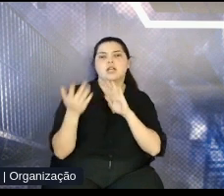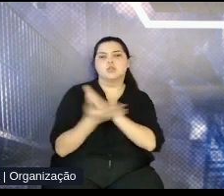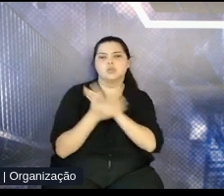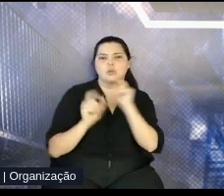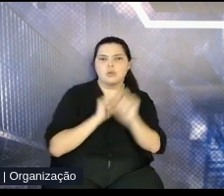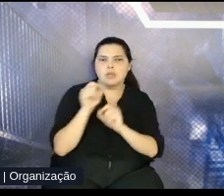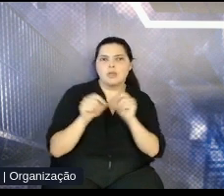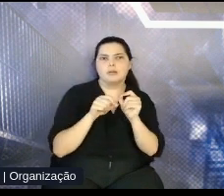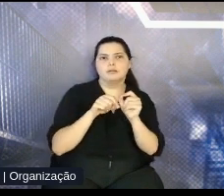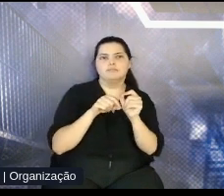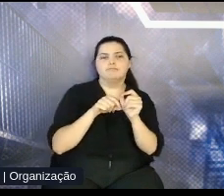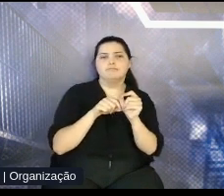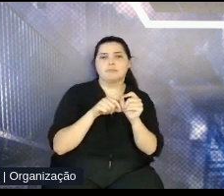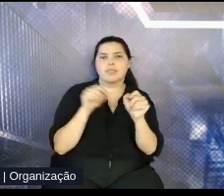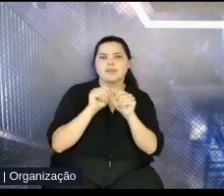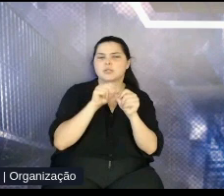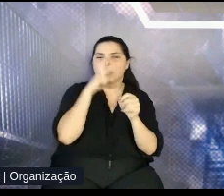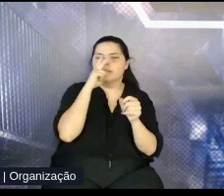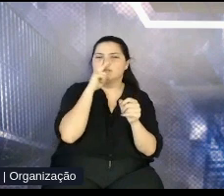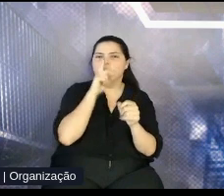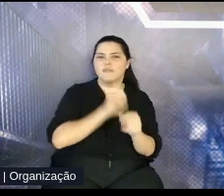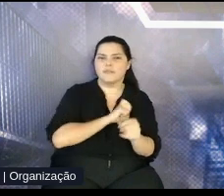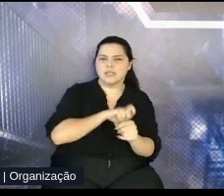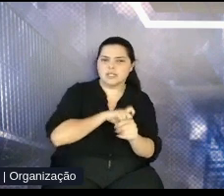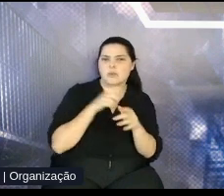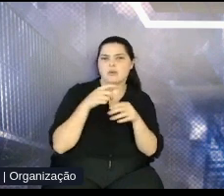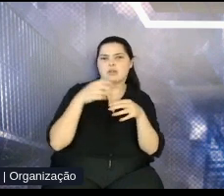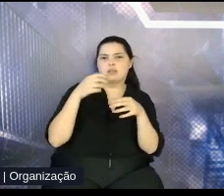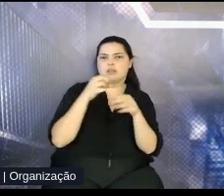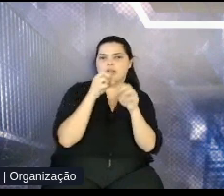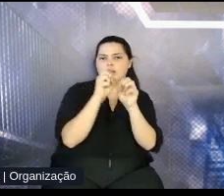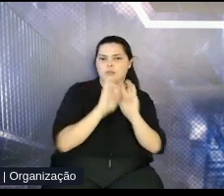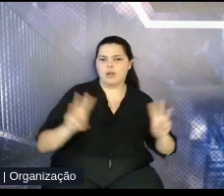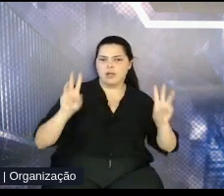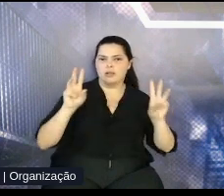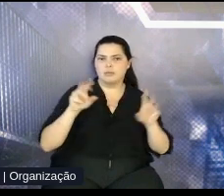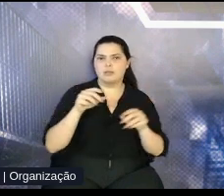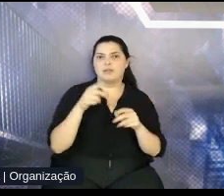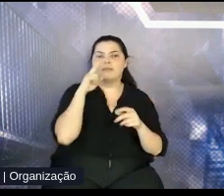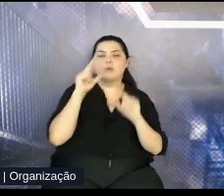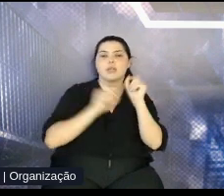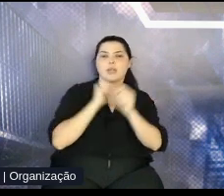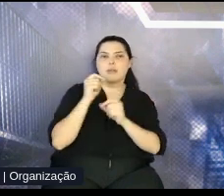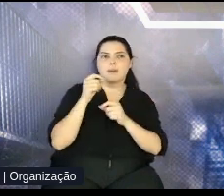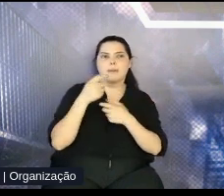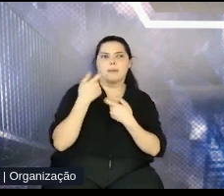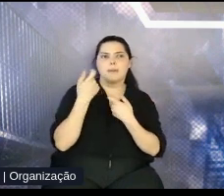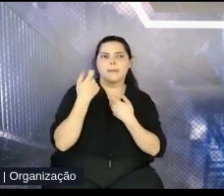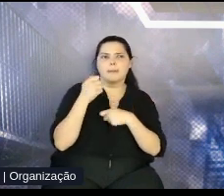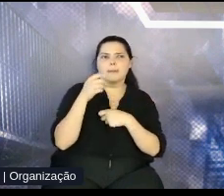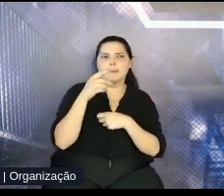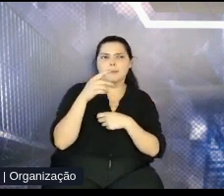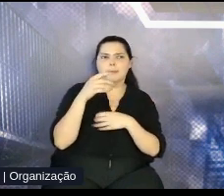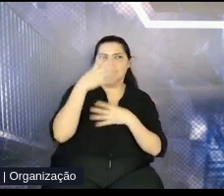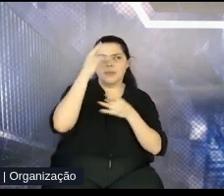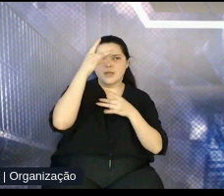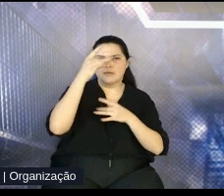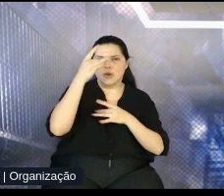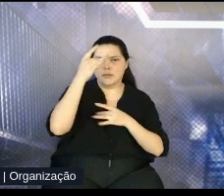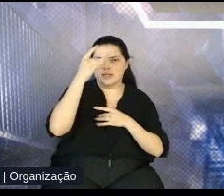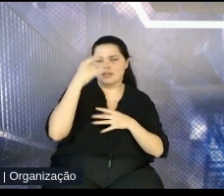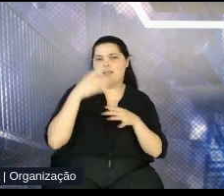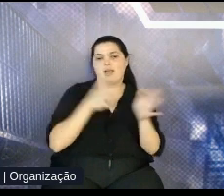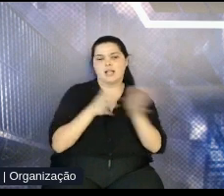auditoria daquela página web frente a 5 dimensões: performance, acessibilidade, boas práticas de